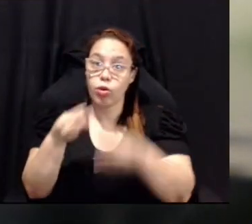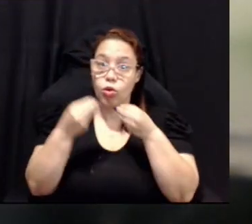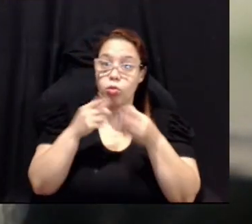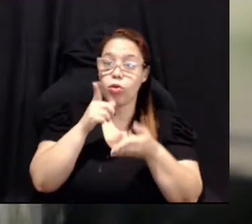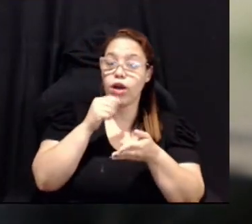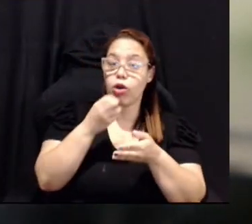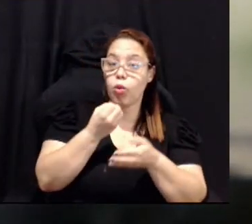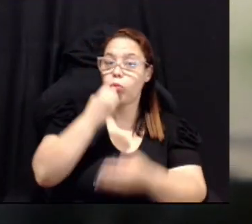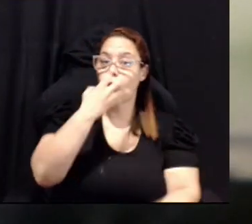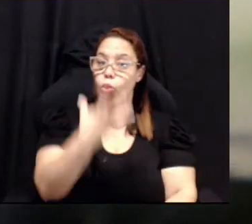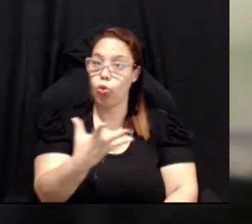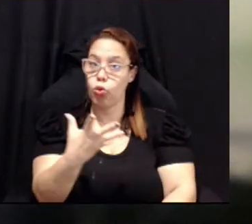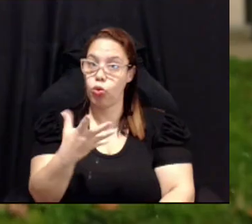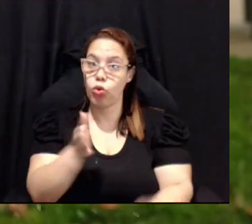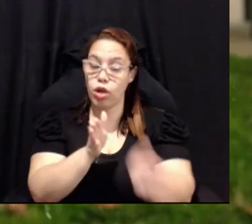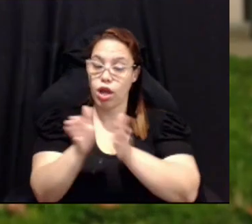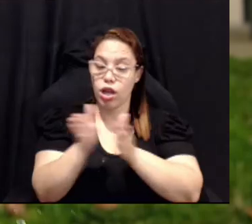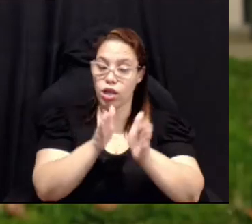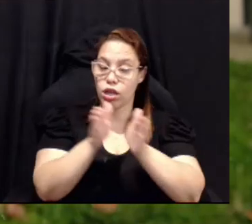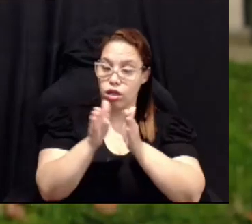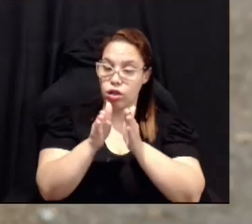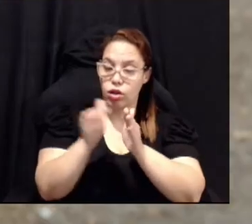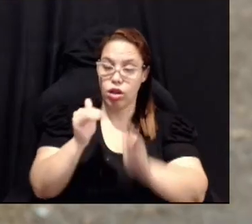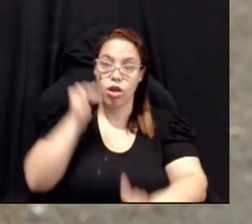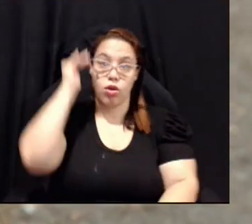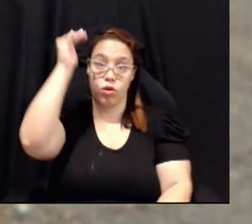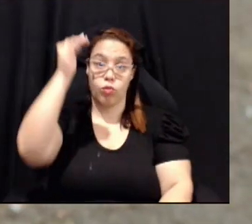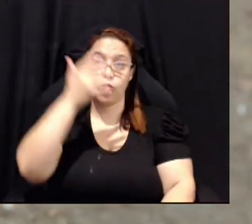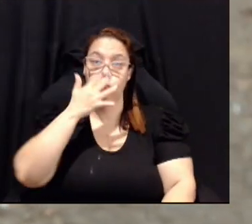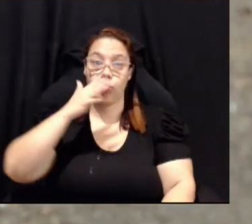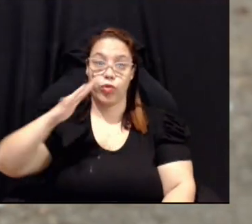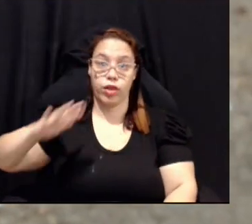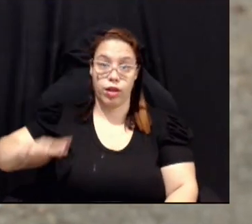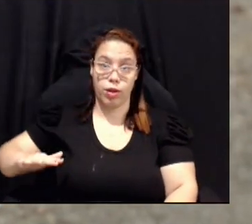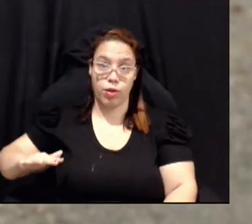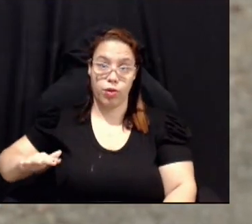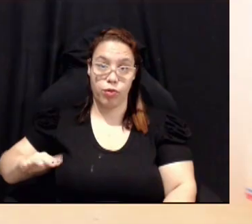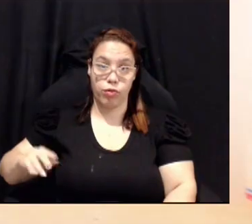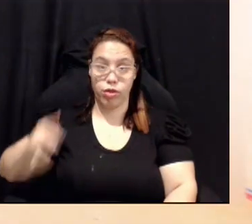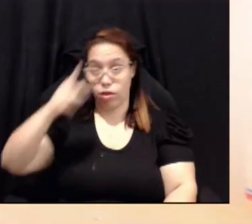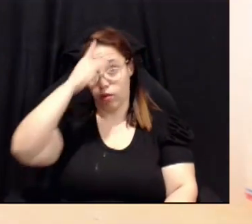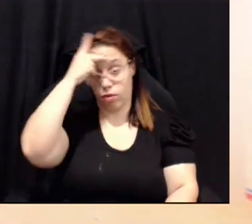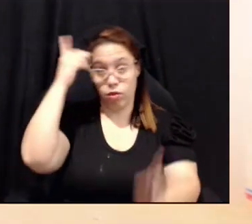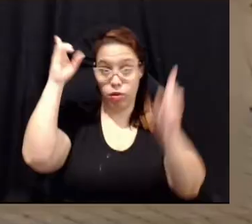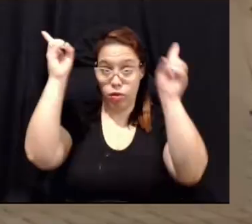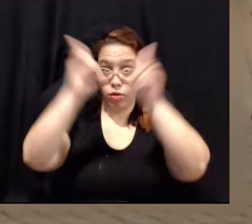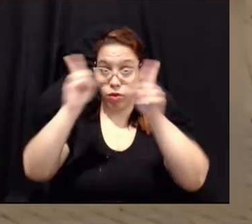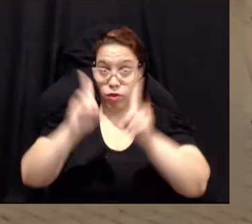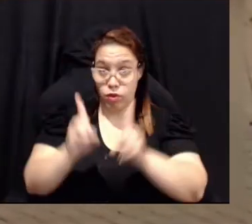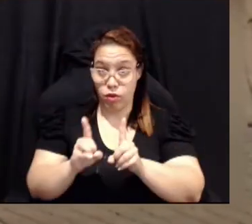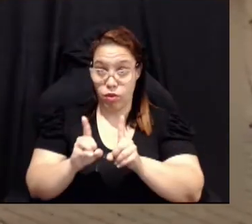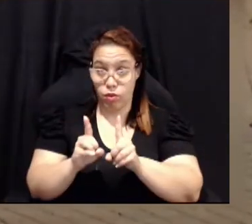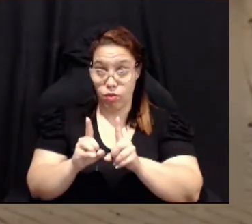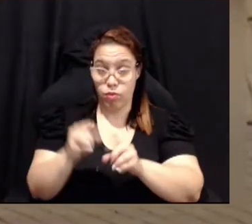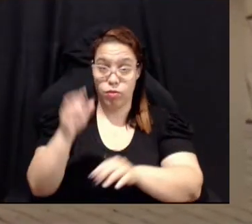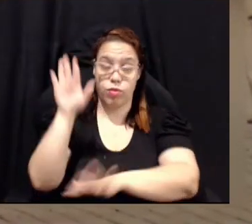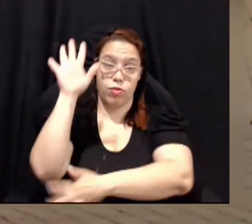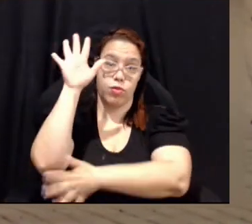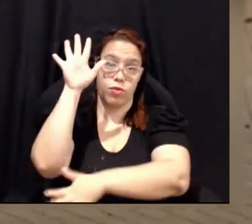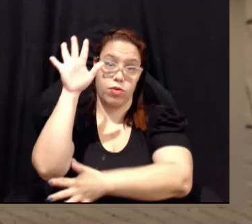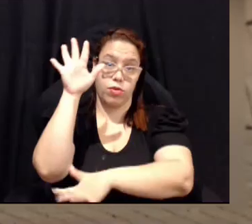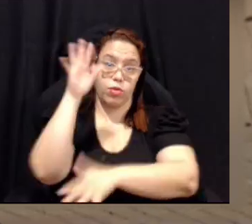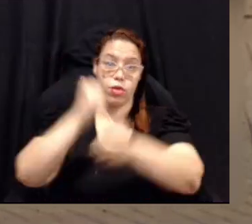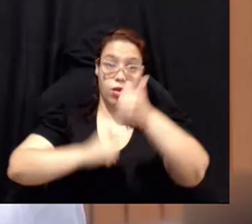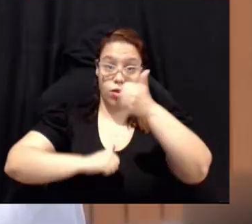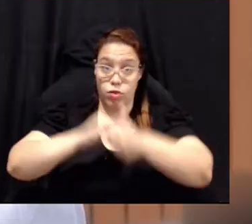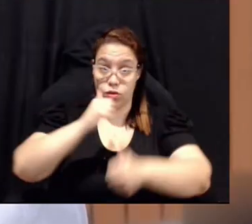e acessíveis a adultos, crianças, pessoas com deficiência em praças ou áreas públicas de